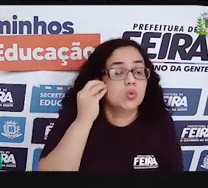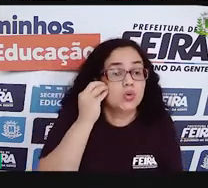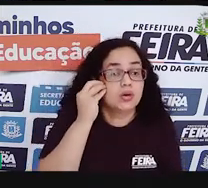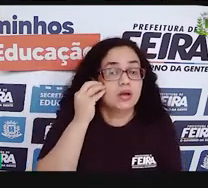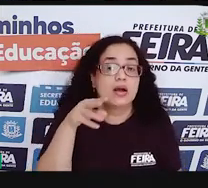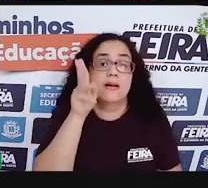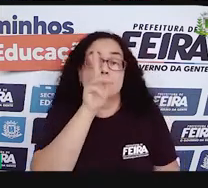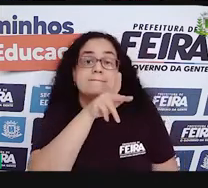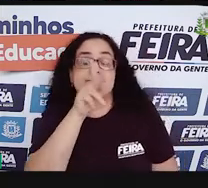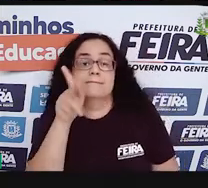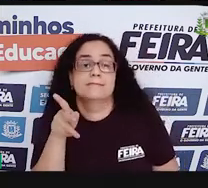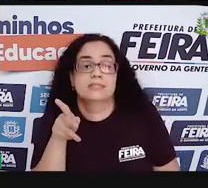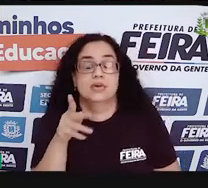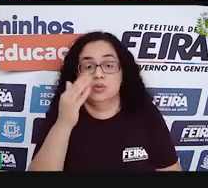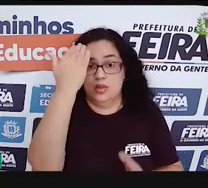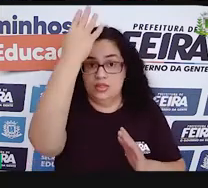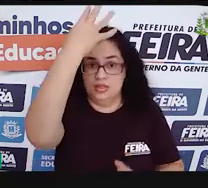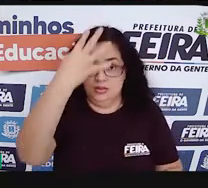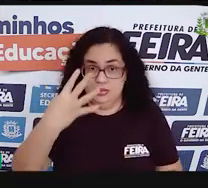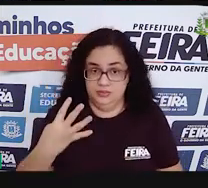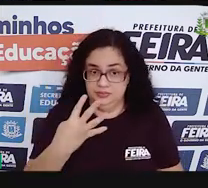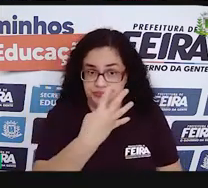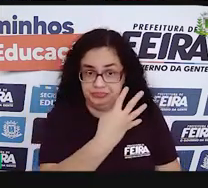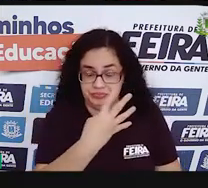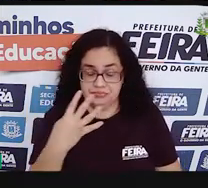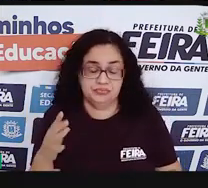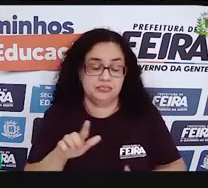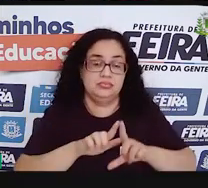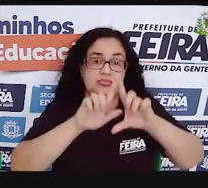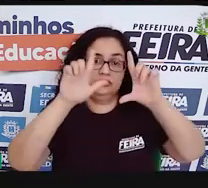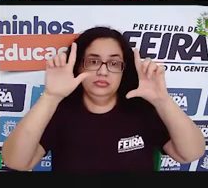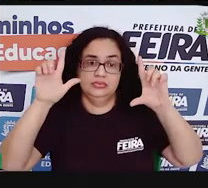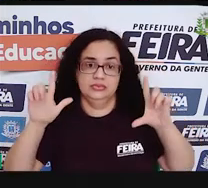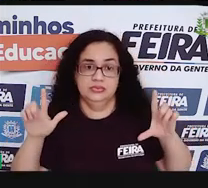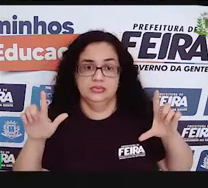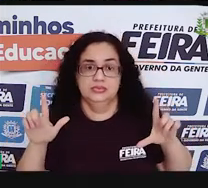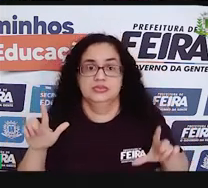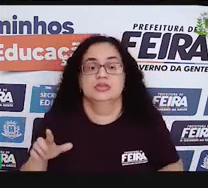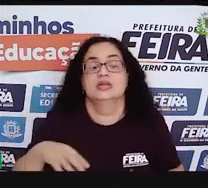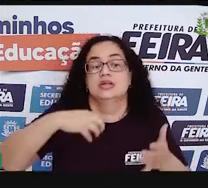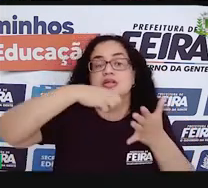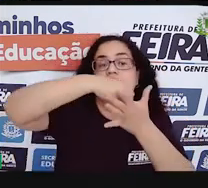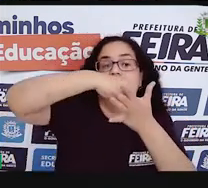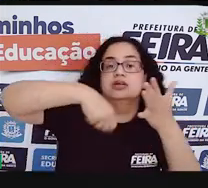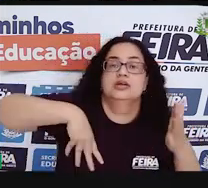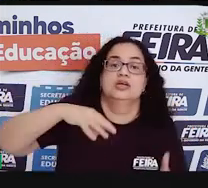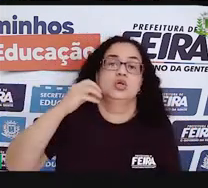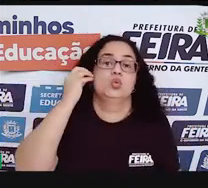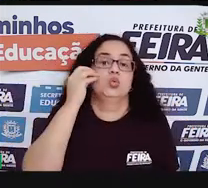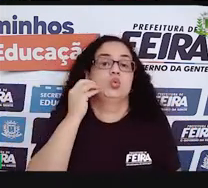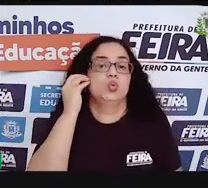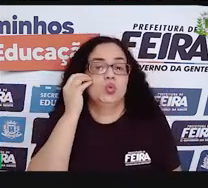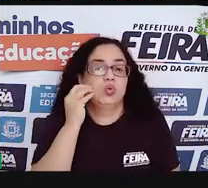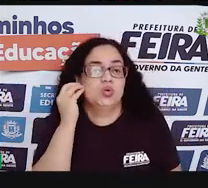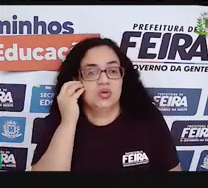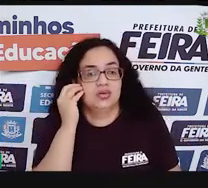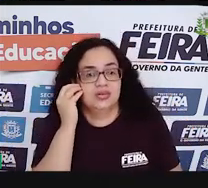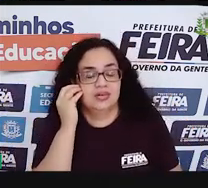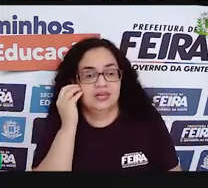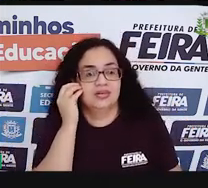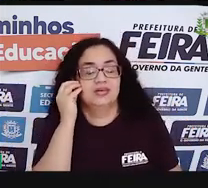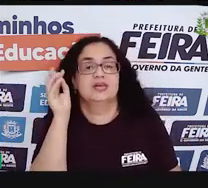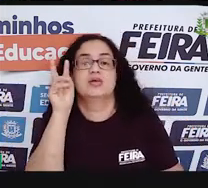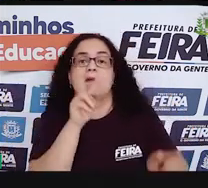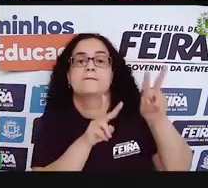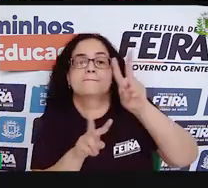Pró colocou aqui uma tabela, né? Um quadro. Quadro da atividade experimental. E aí a gente